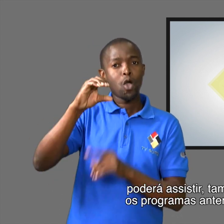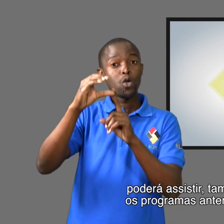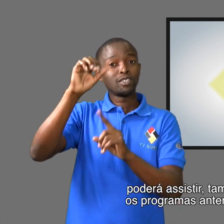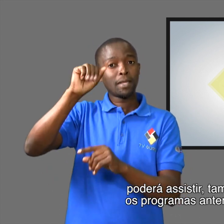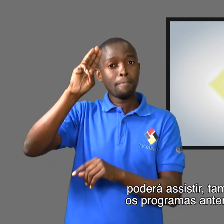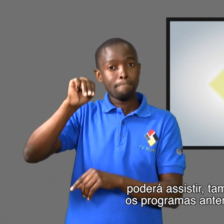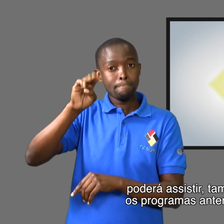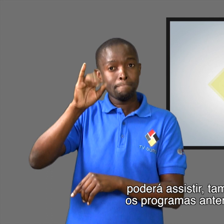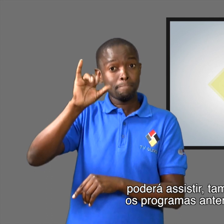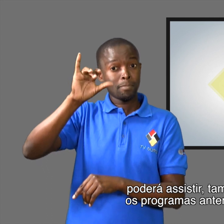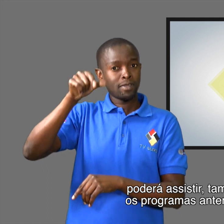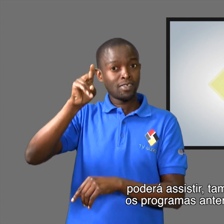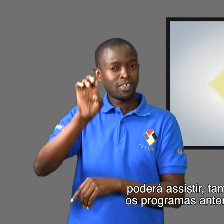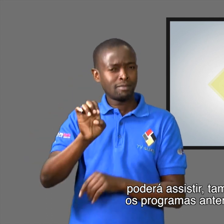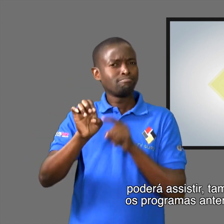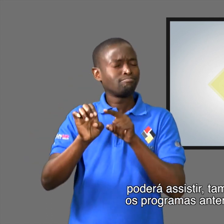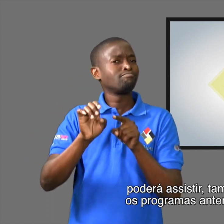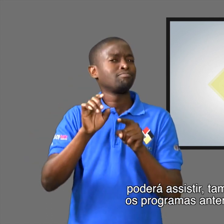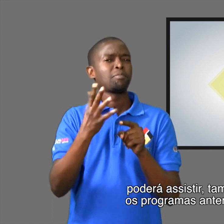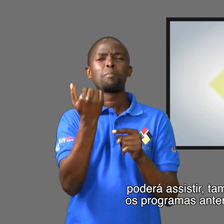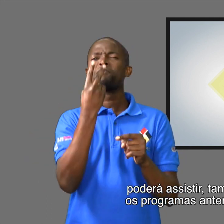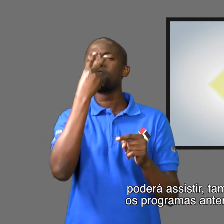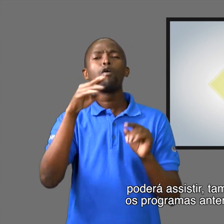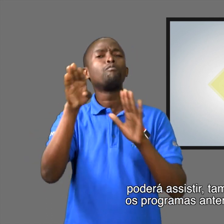também os programas anteriores.